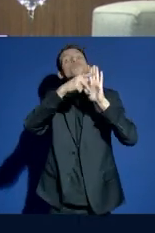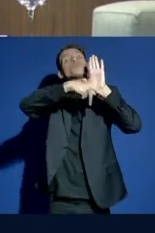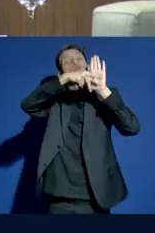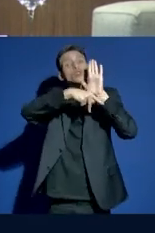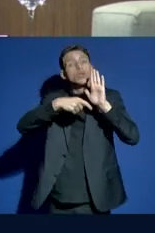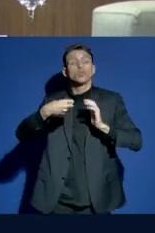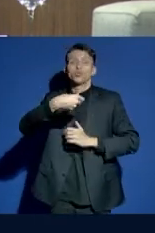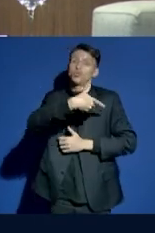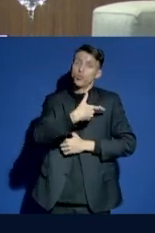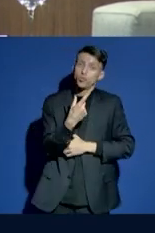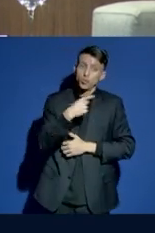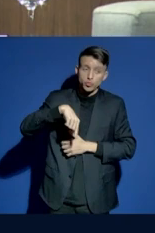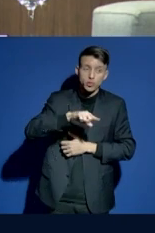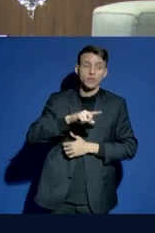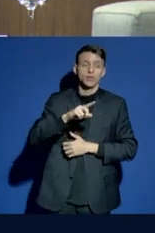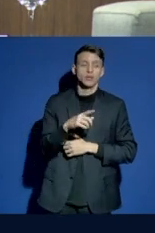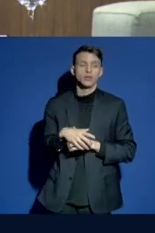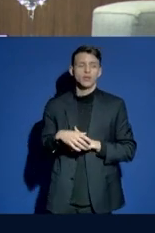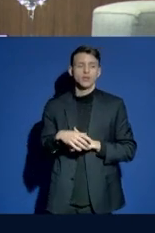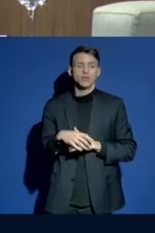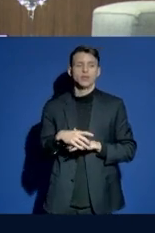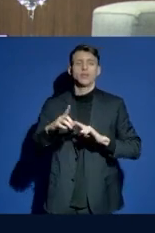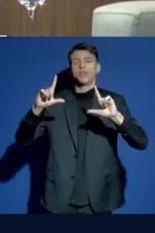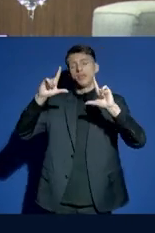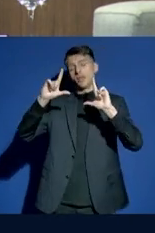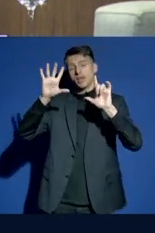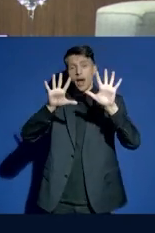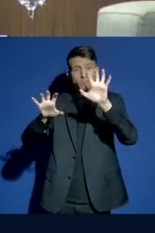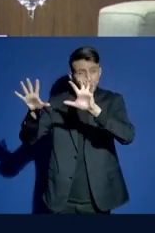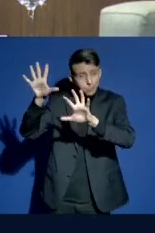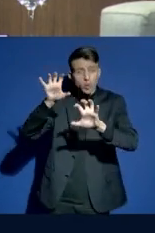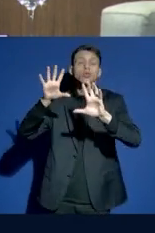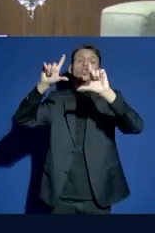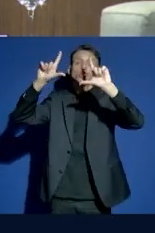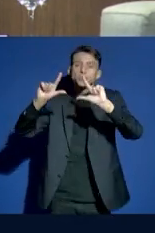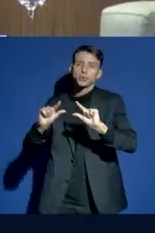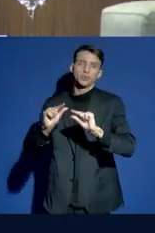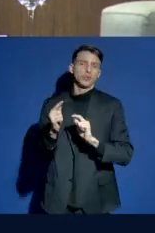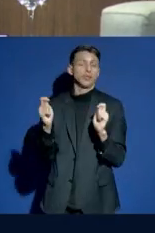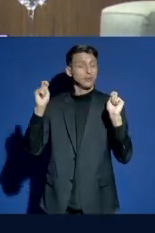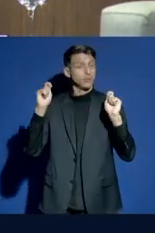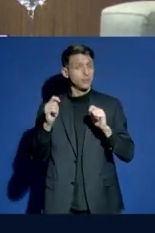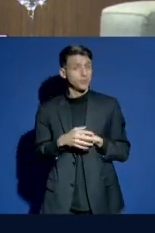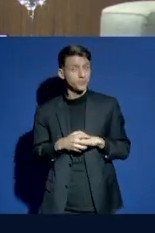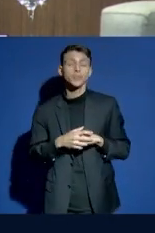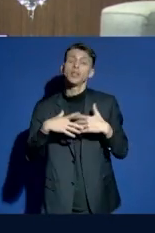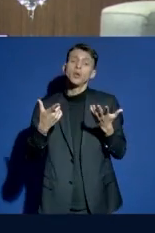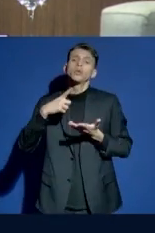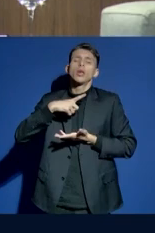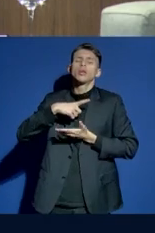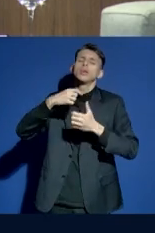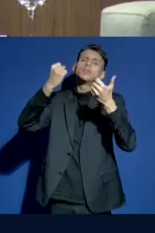carbonizações fundamentais ali e a questão do gás natural no país tem uma lógica